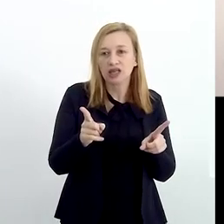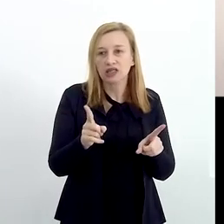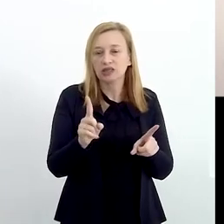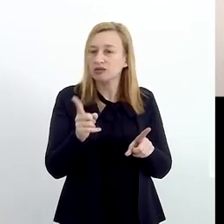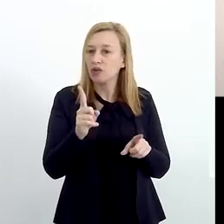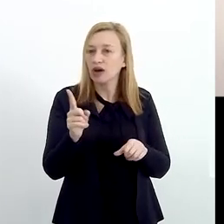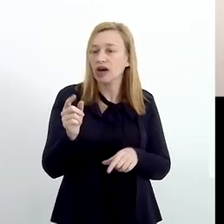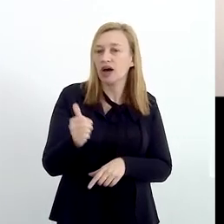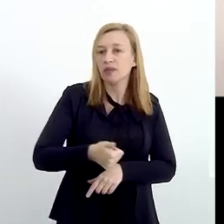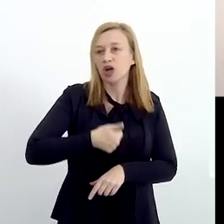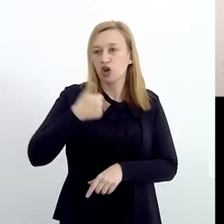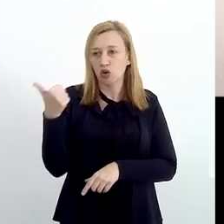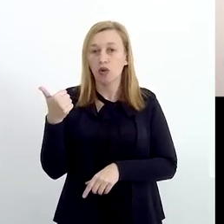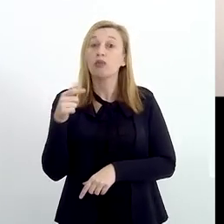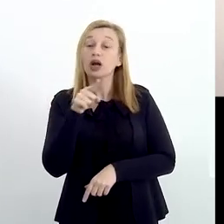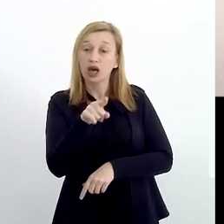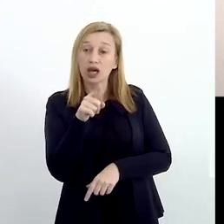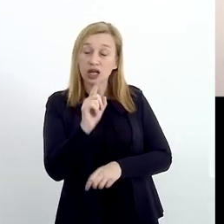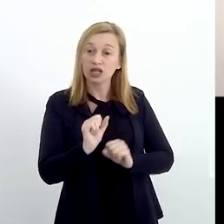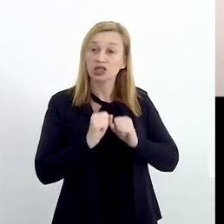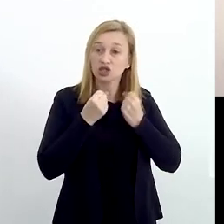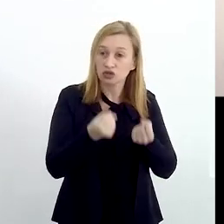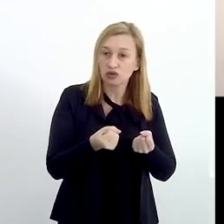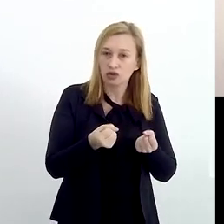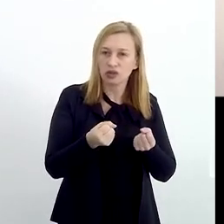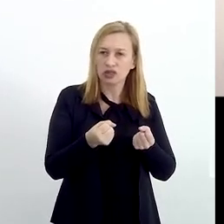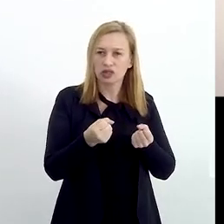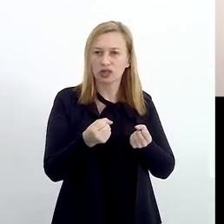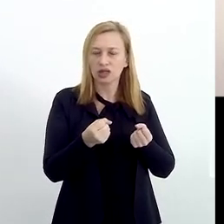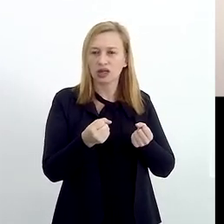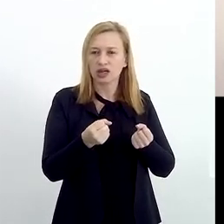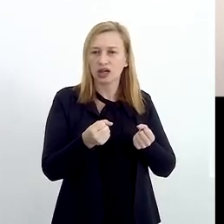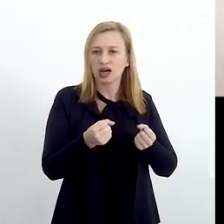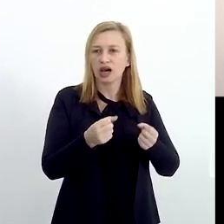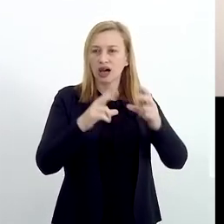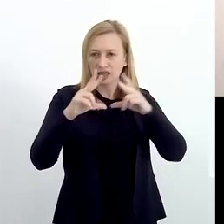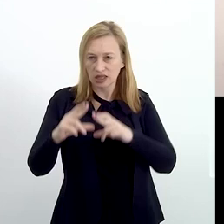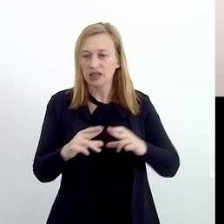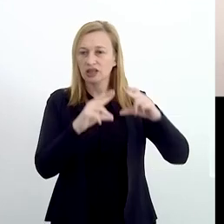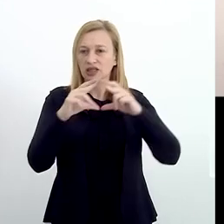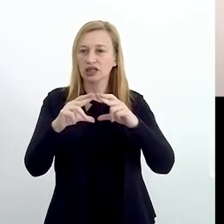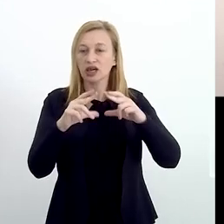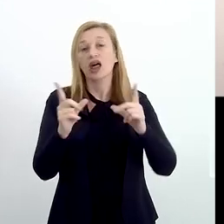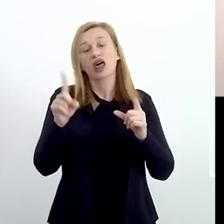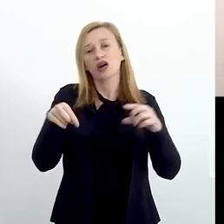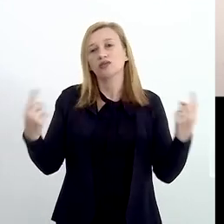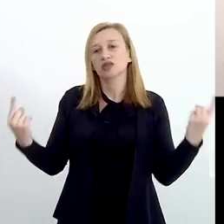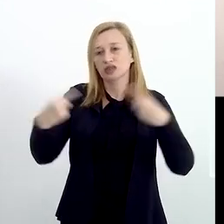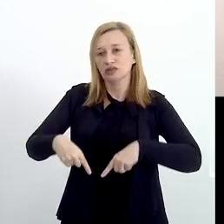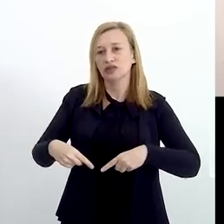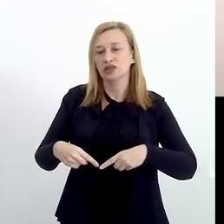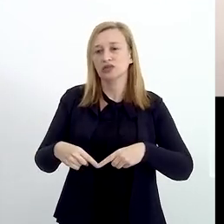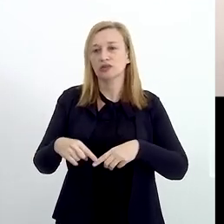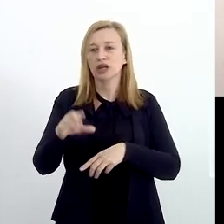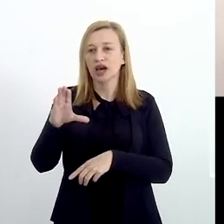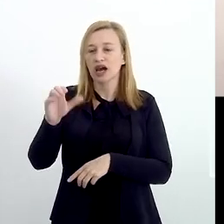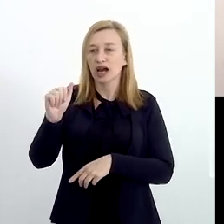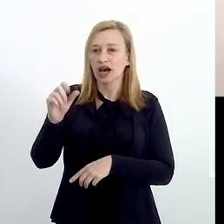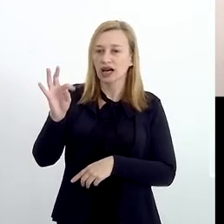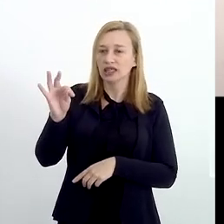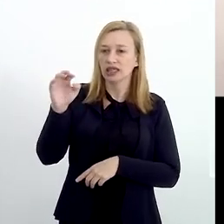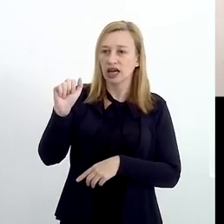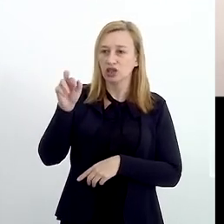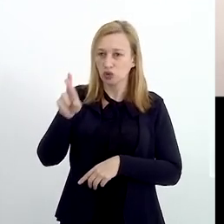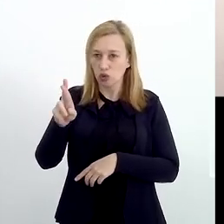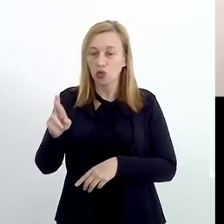talvez não seja a melhor para aqueles que se dedicam essa prática né porque elas são e desafiadoras para os catadores